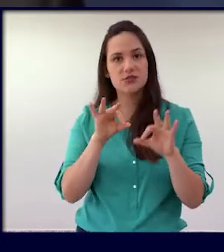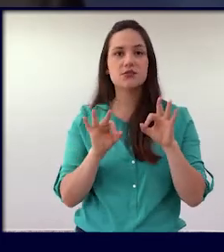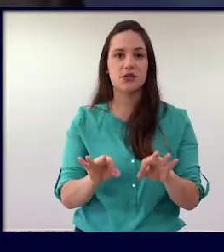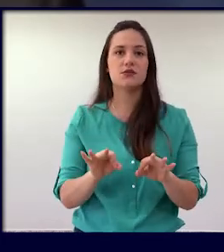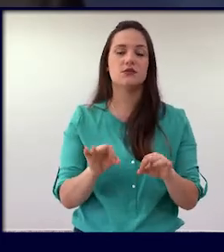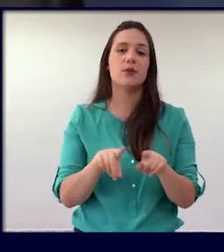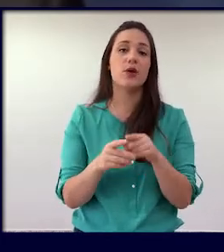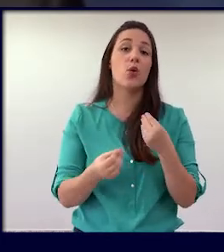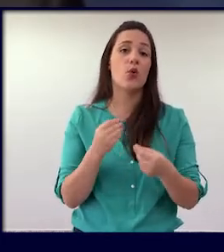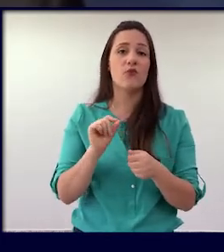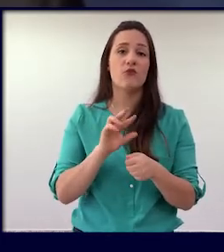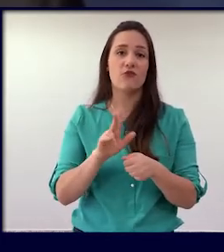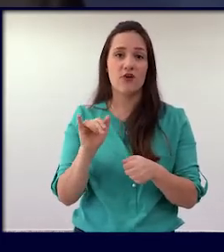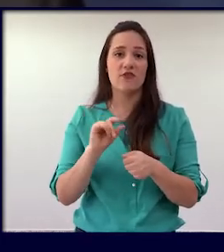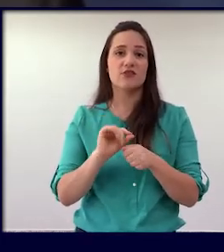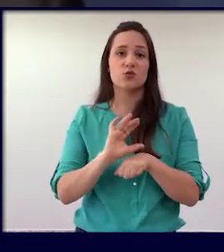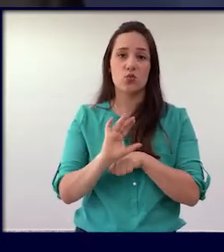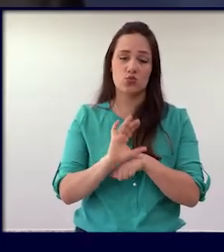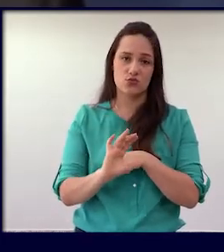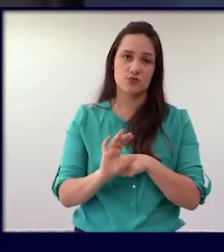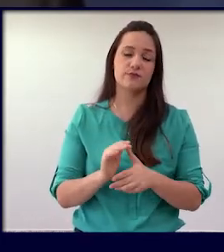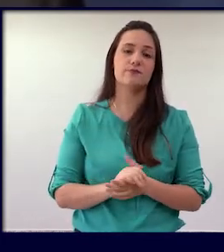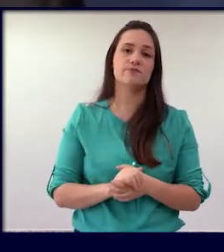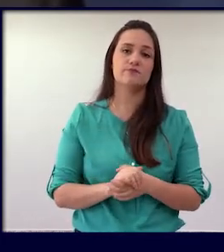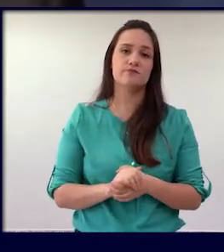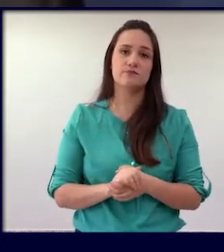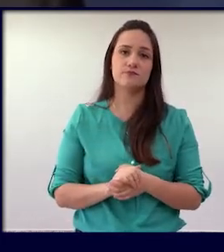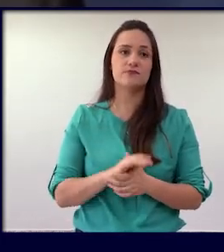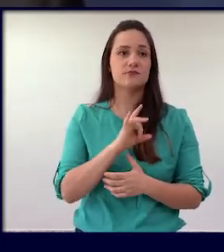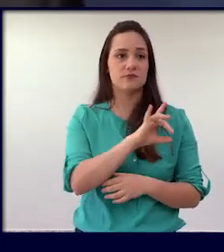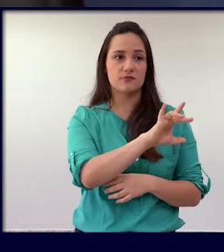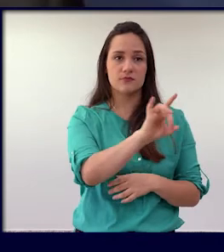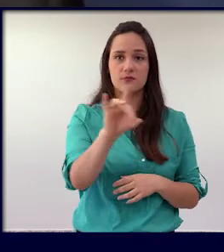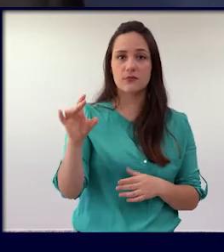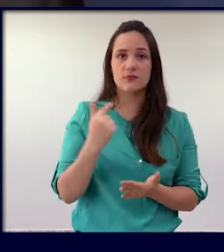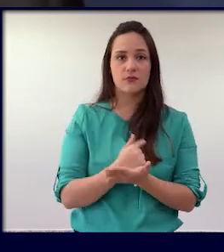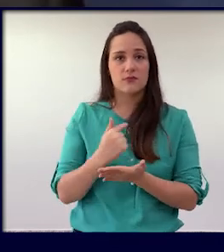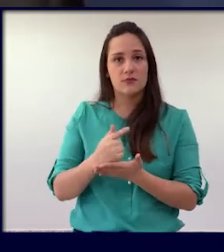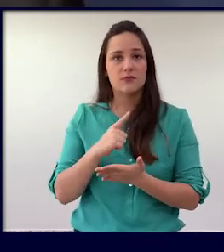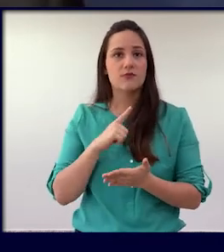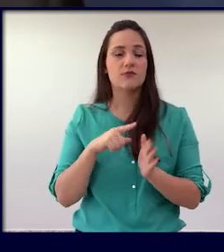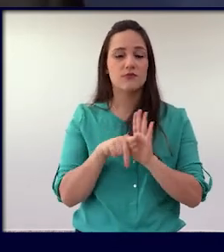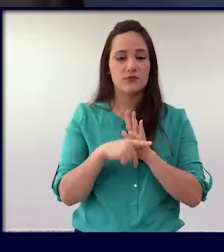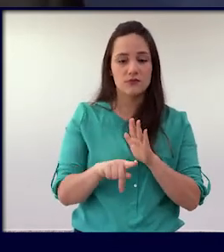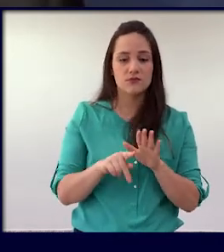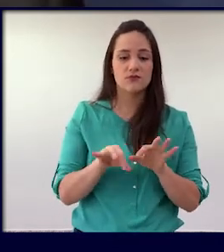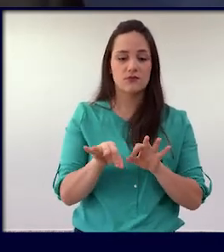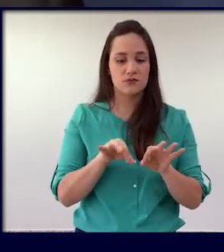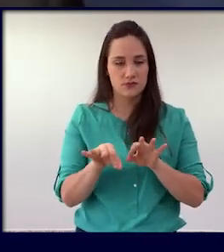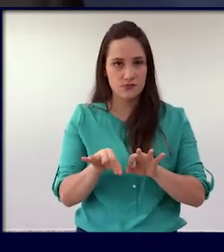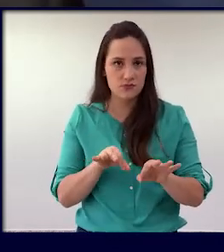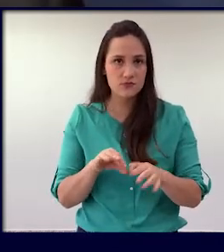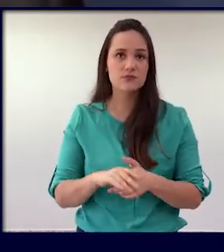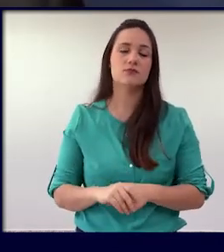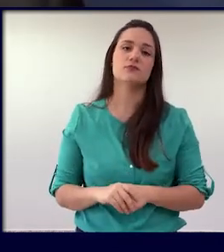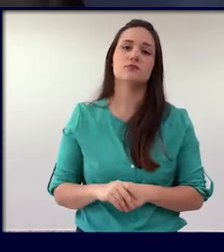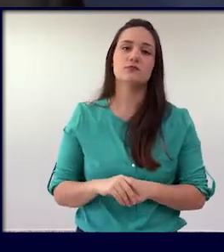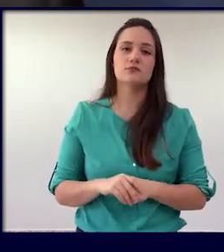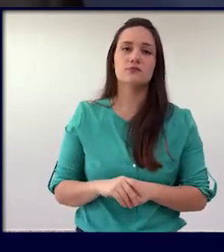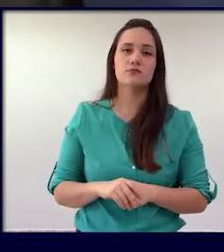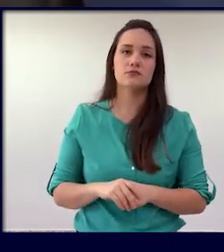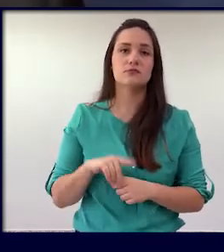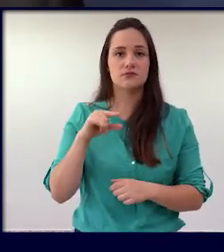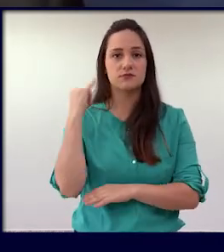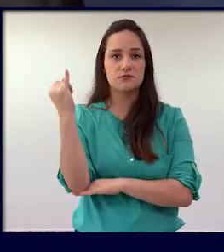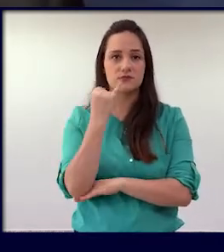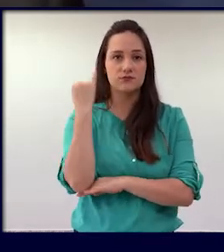de treinamento e a forma de treinamento para os seus respectivos mesários, né? Cada cartório eleitoral tem a sua logística, tem a